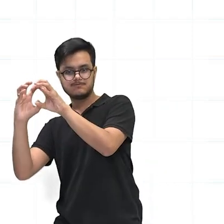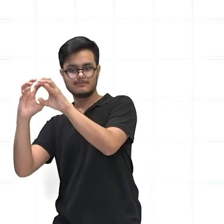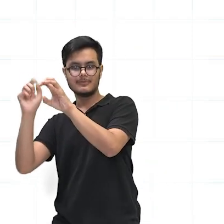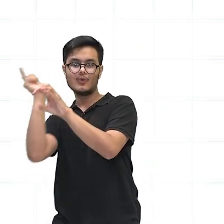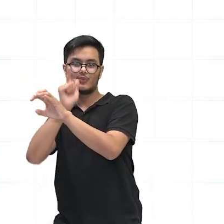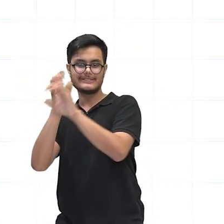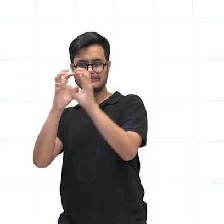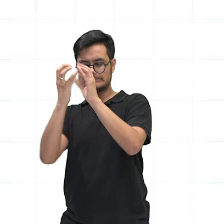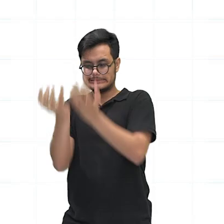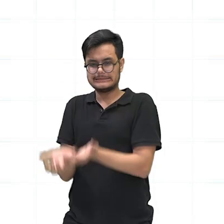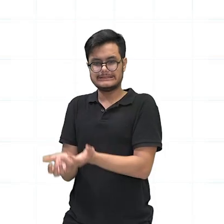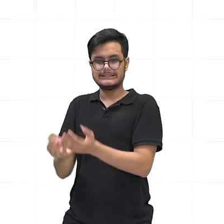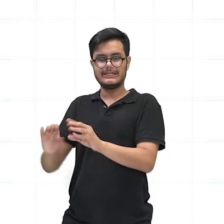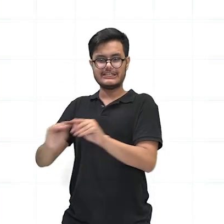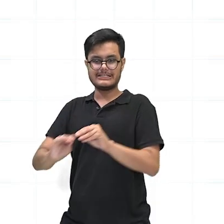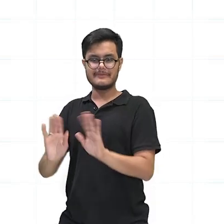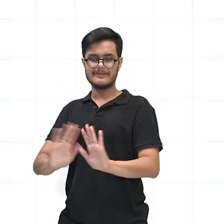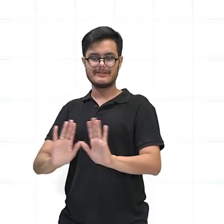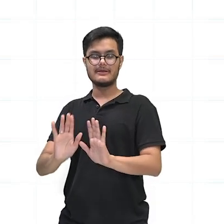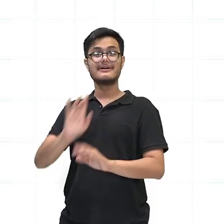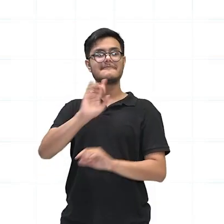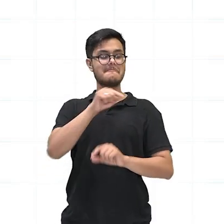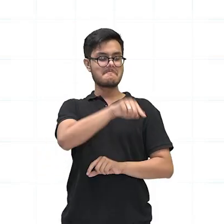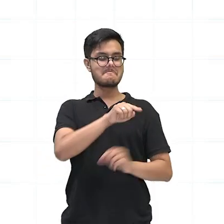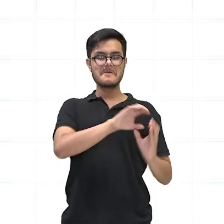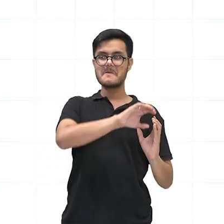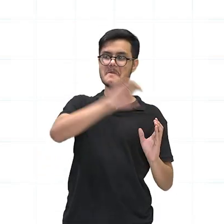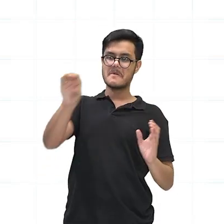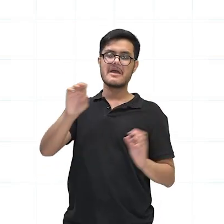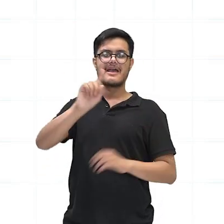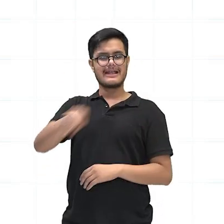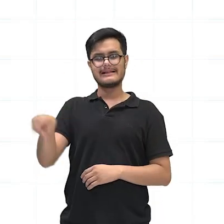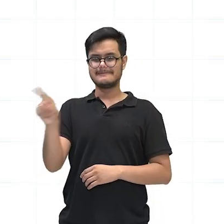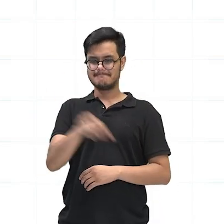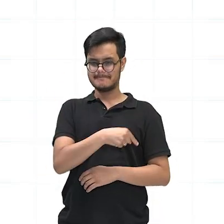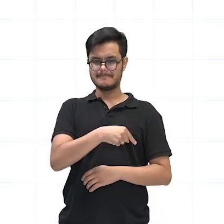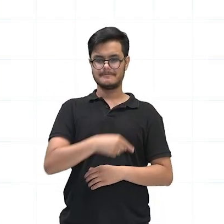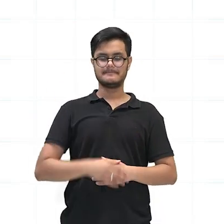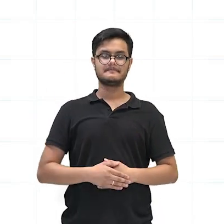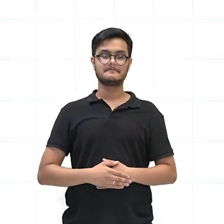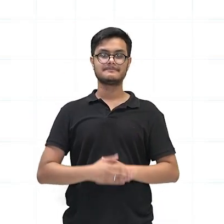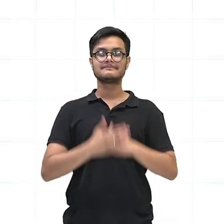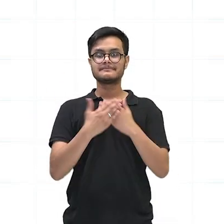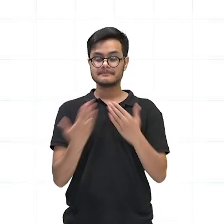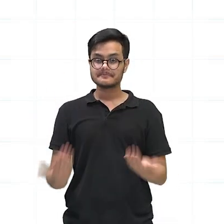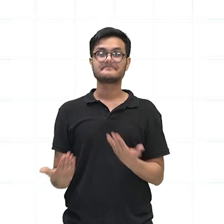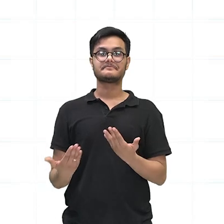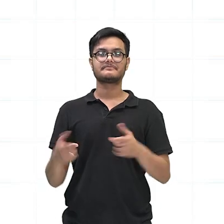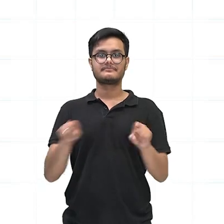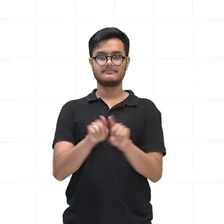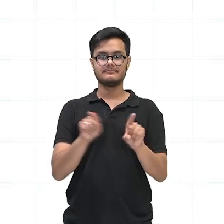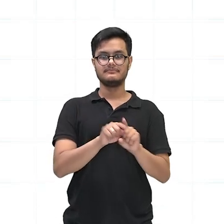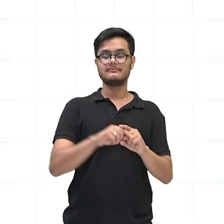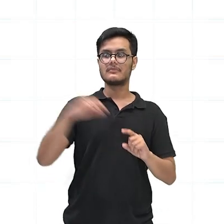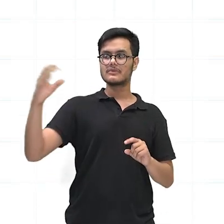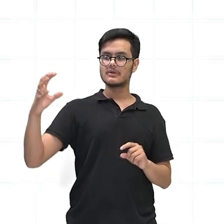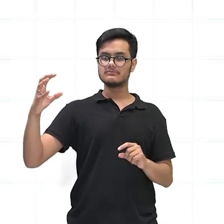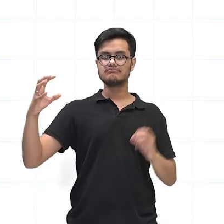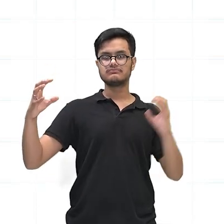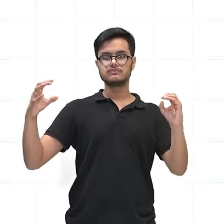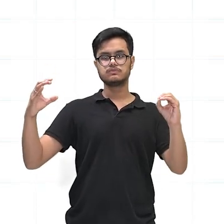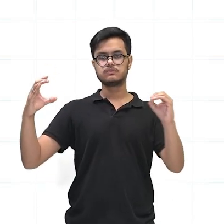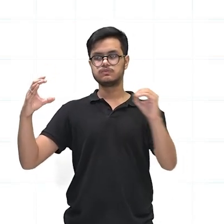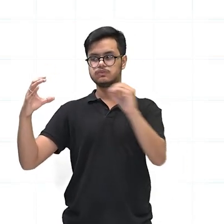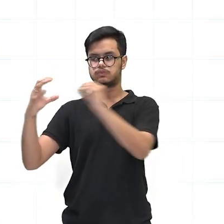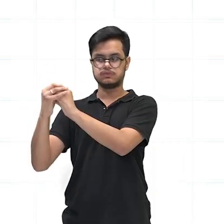chão, o batedor é eliminado. E quando ele é atingido pela bola arremessada, dentre